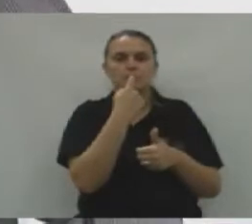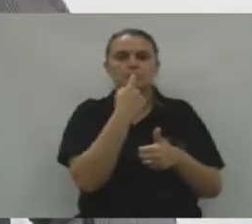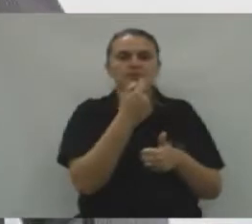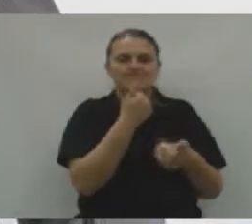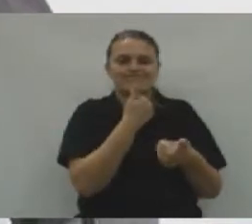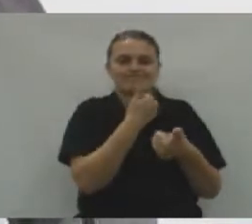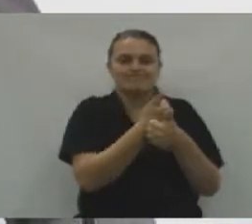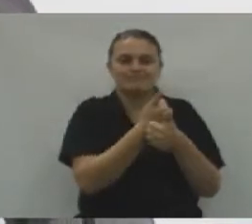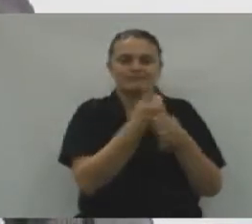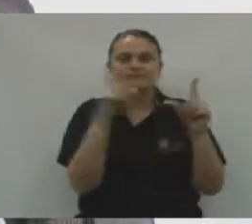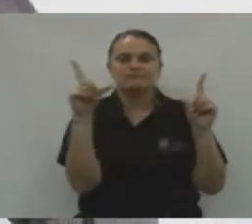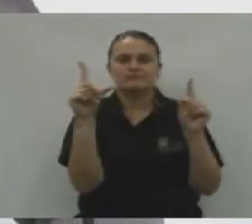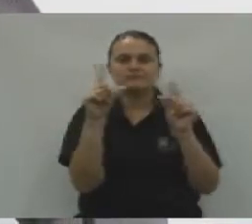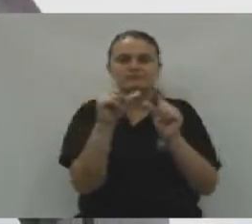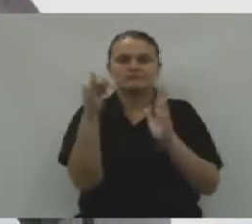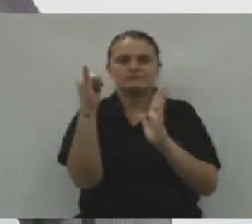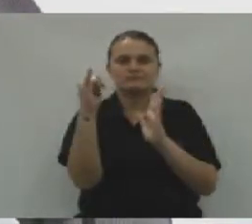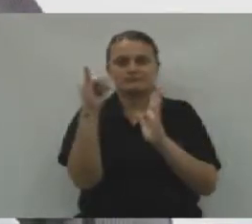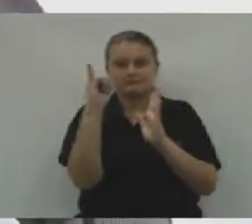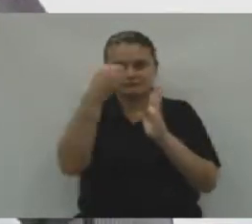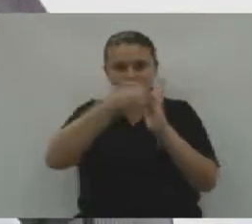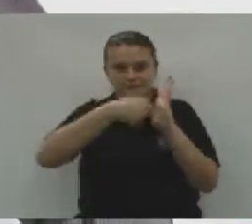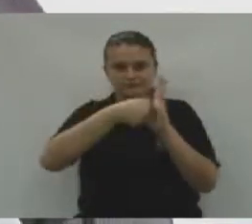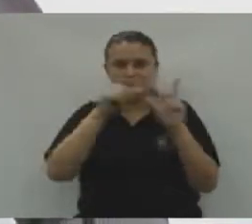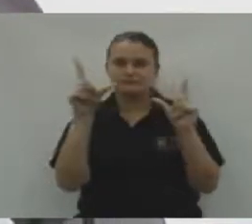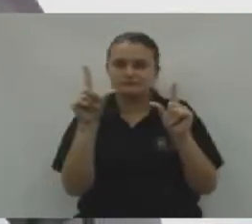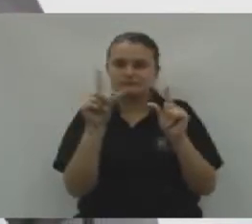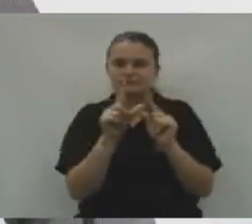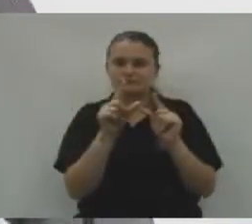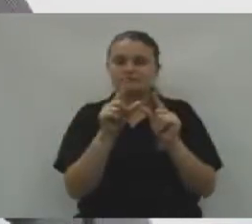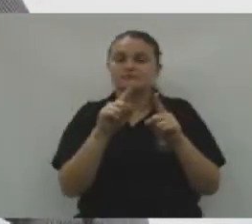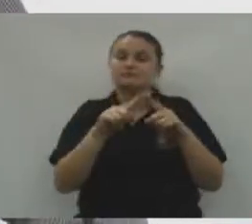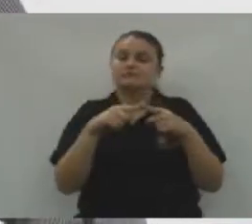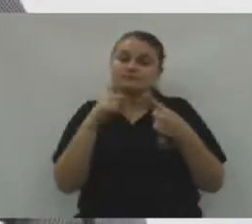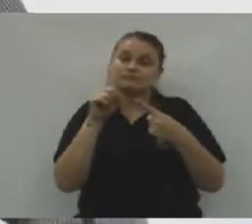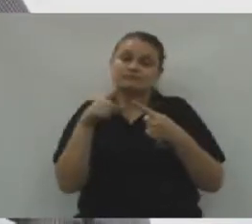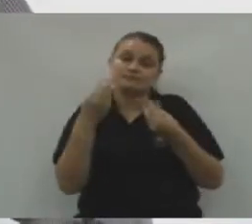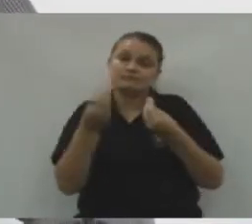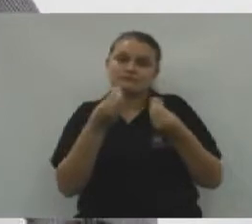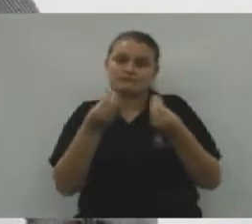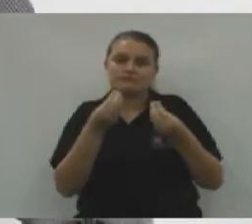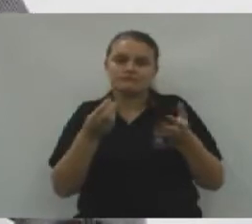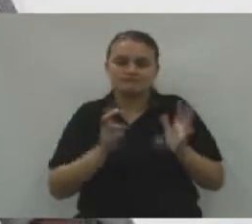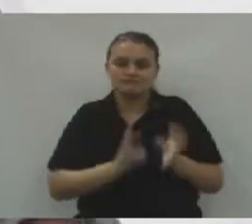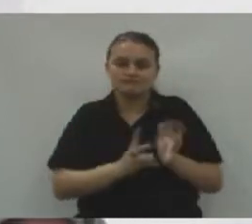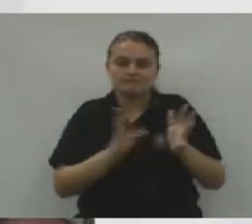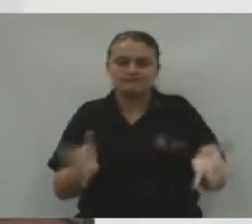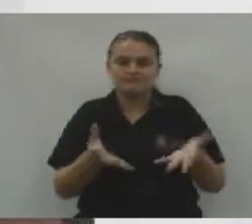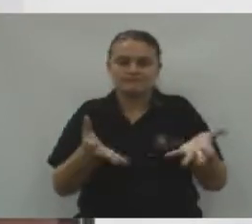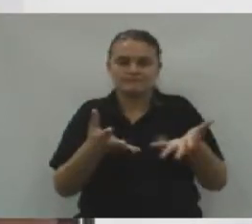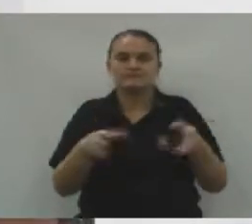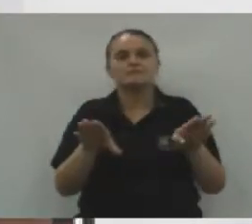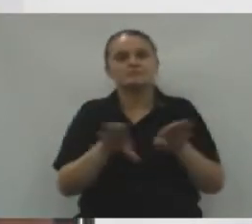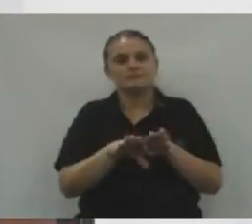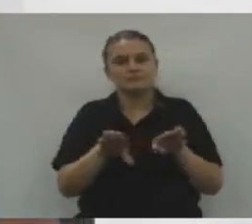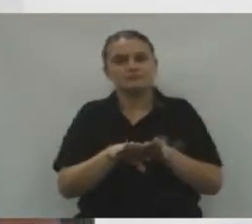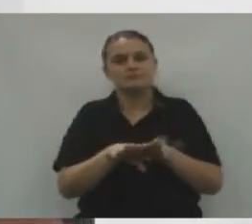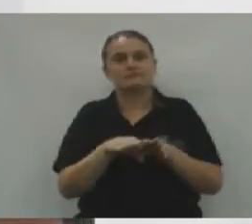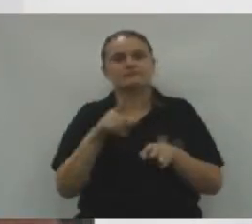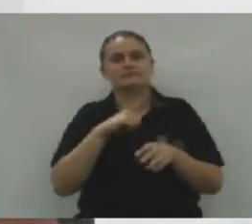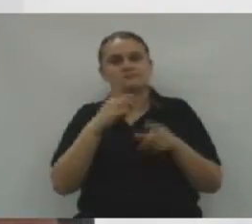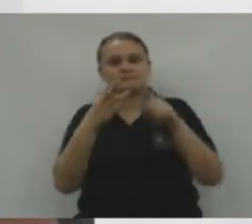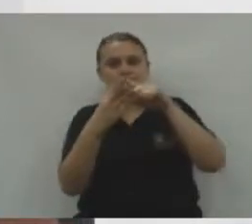não, talvez não reflita muito, mas já é uma forma de incentivar o consumo. E, extraoficialmente, a gente teve